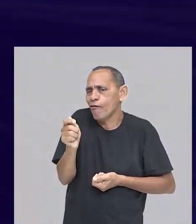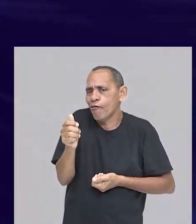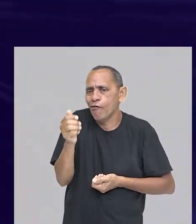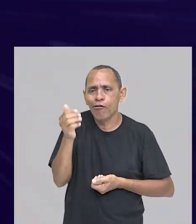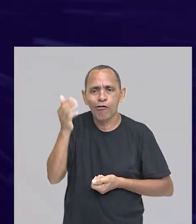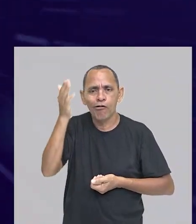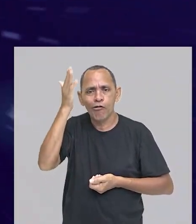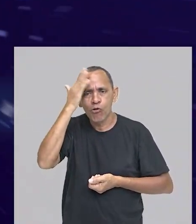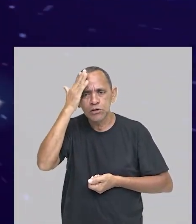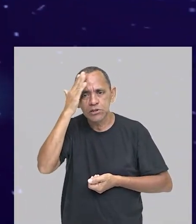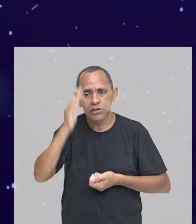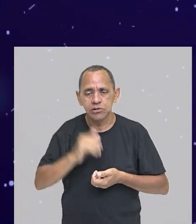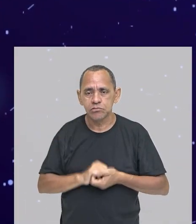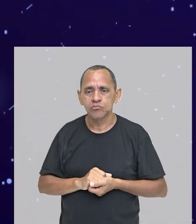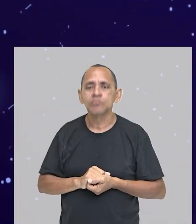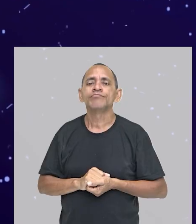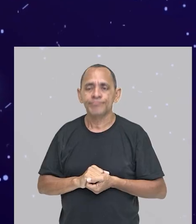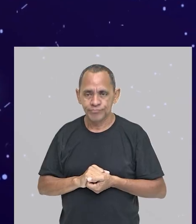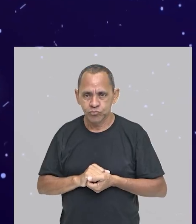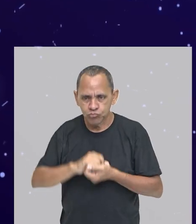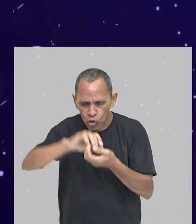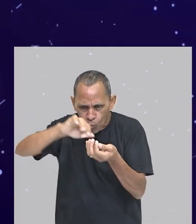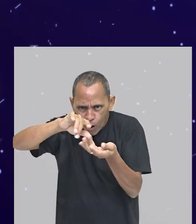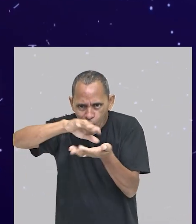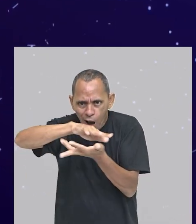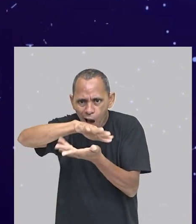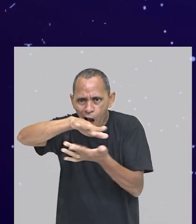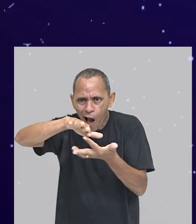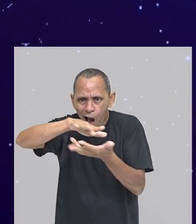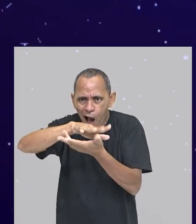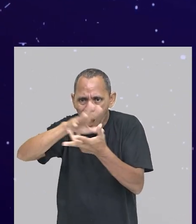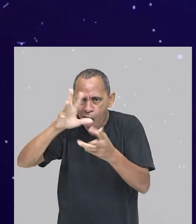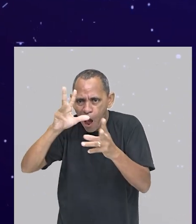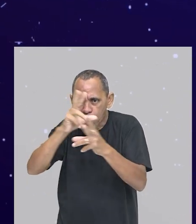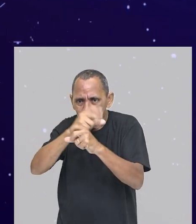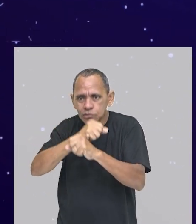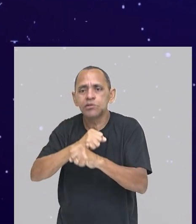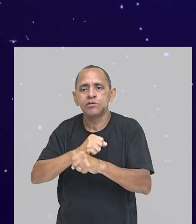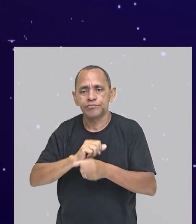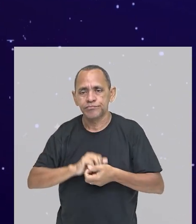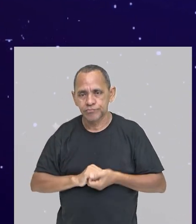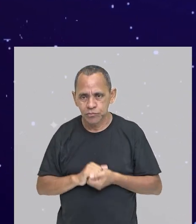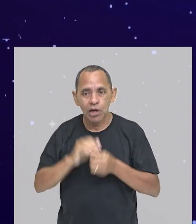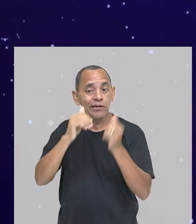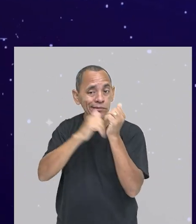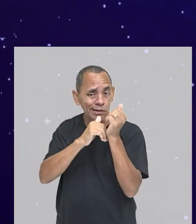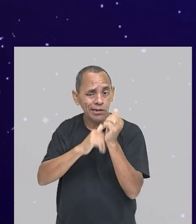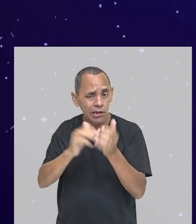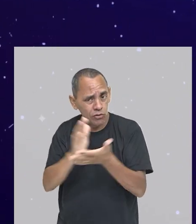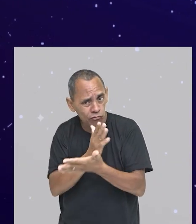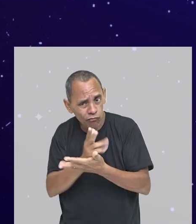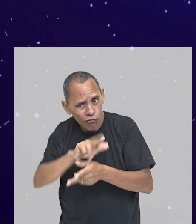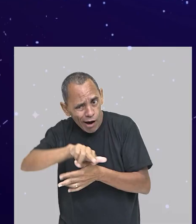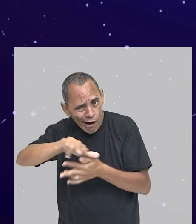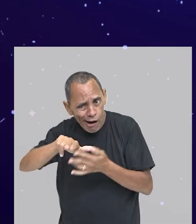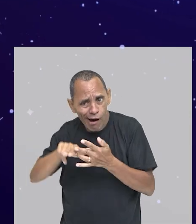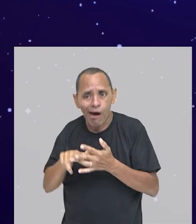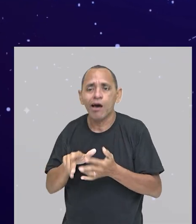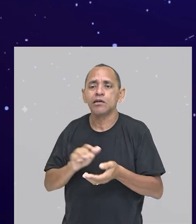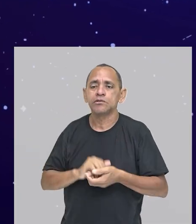matéria escura, né, que compõe o universo, mas que nós sabemos muito pouco sobre isso, tá certo? Aí